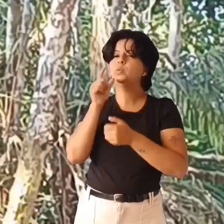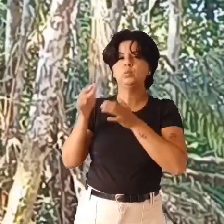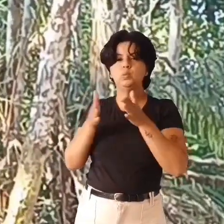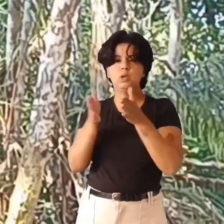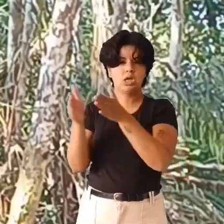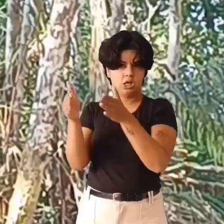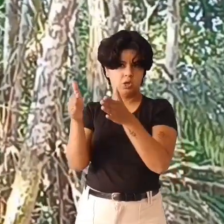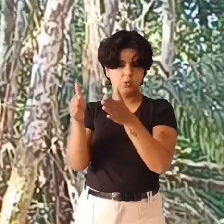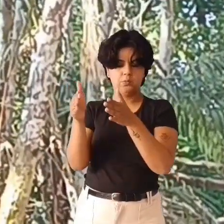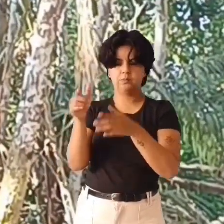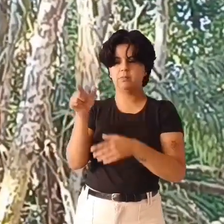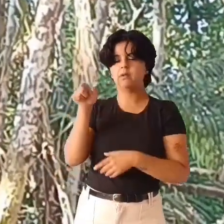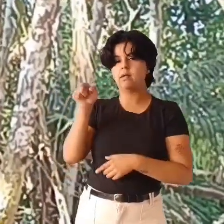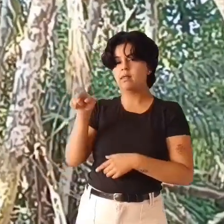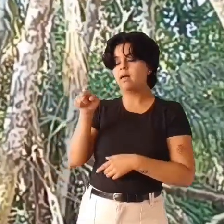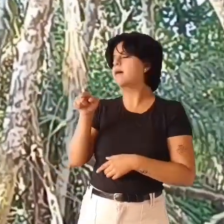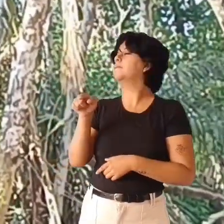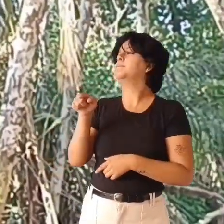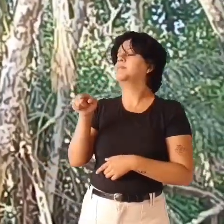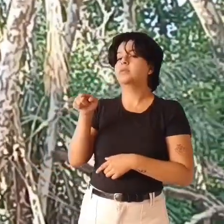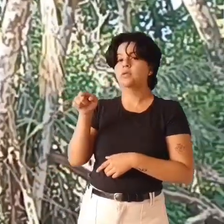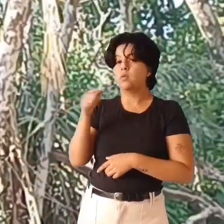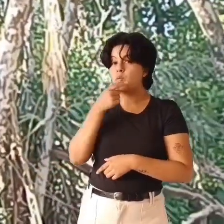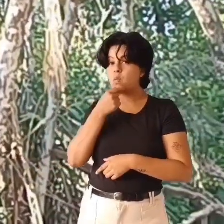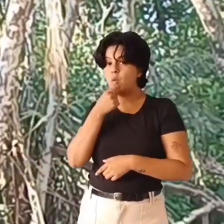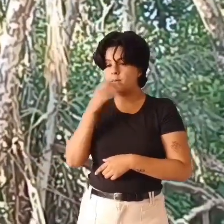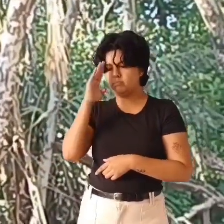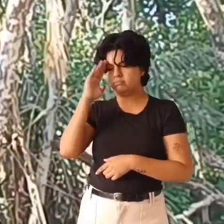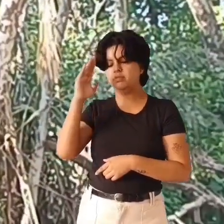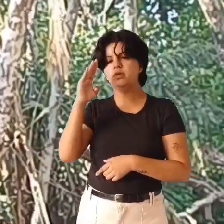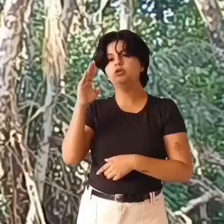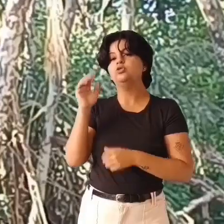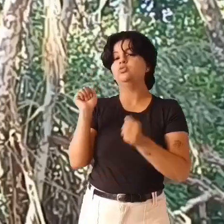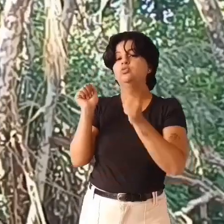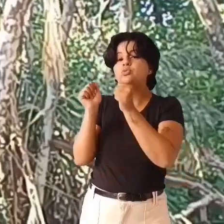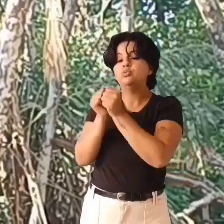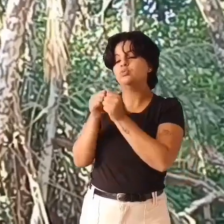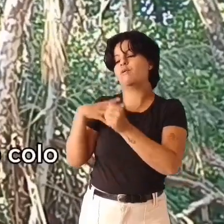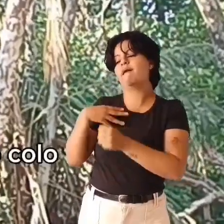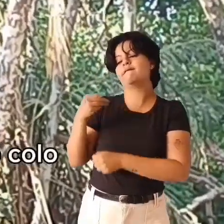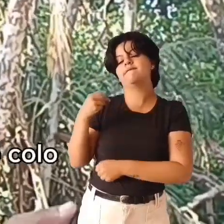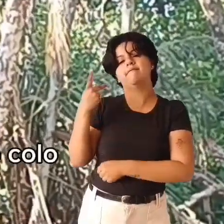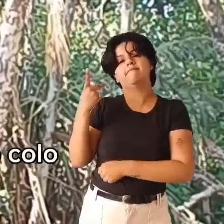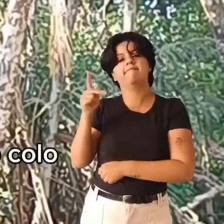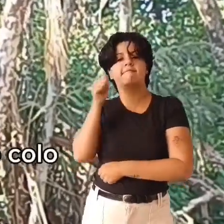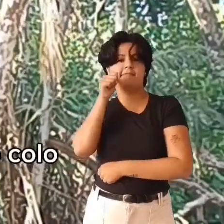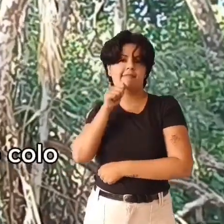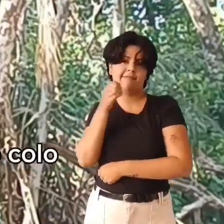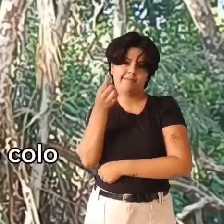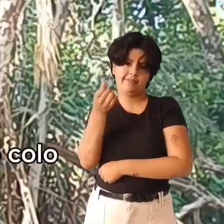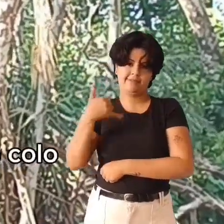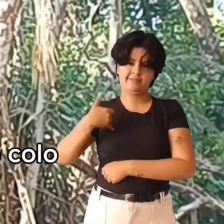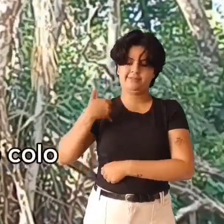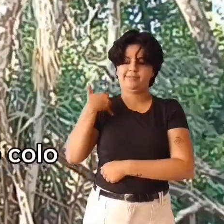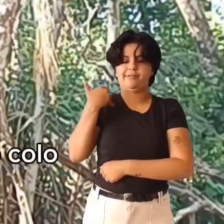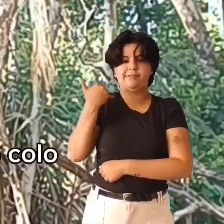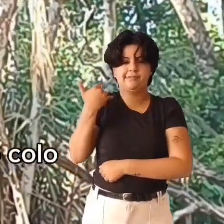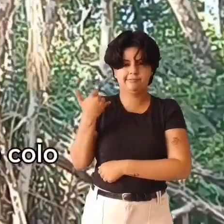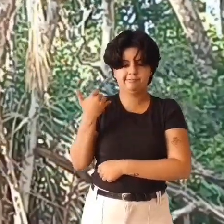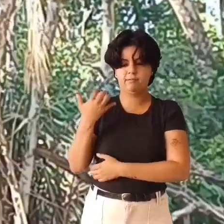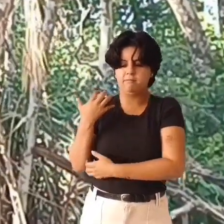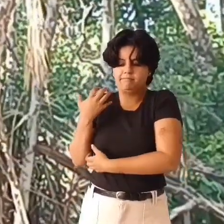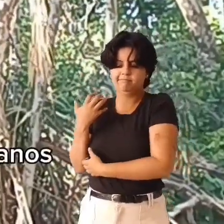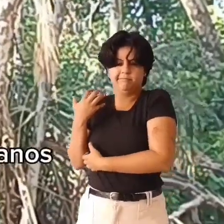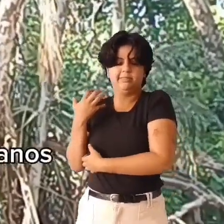garapé chamado Flechal, no rio Mutuacá. E na passada eles abriram fogo, e ele estava com a filha dele de 6 anos no